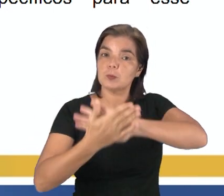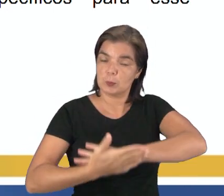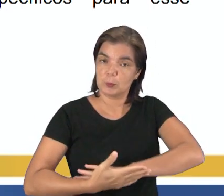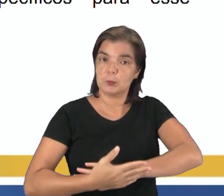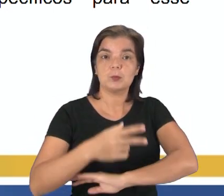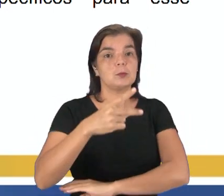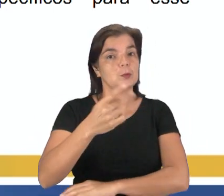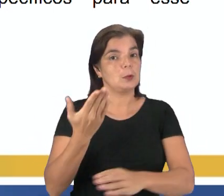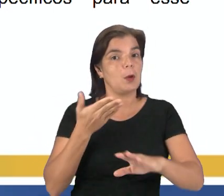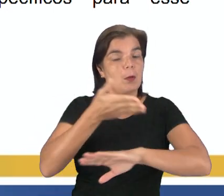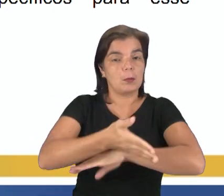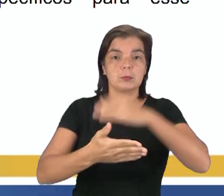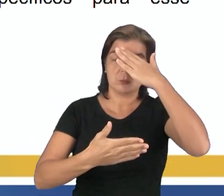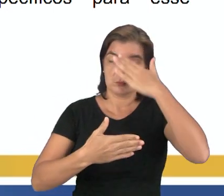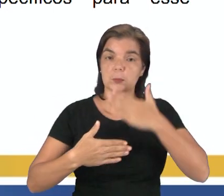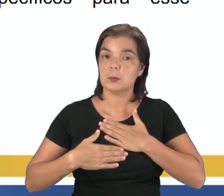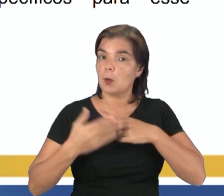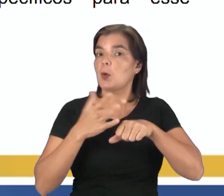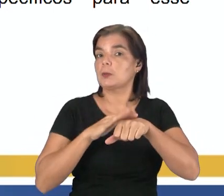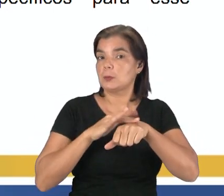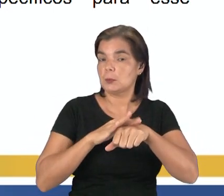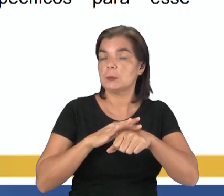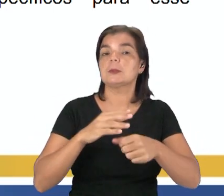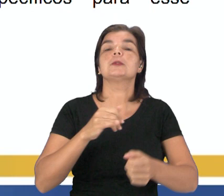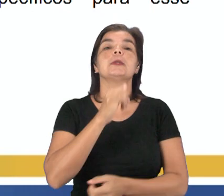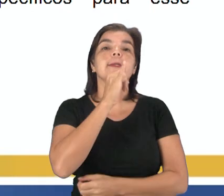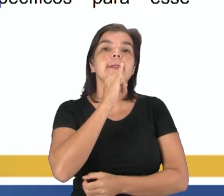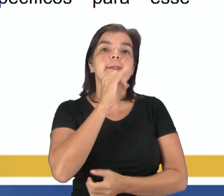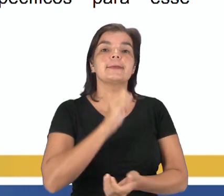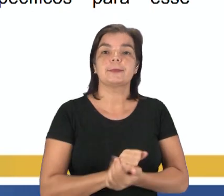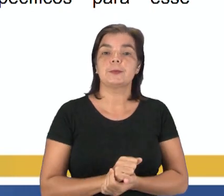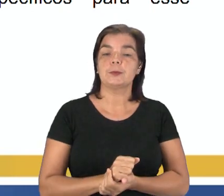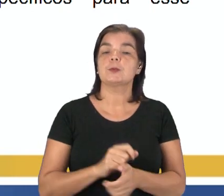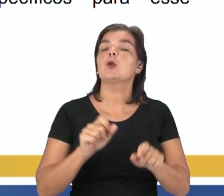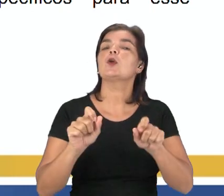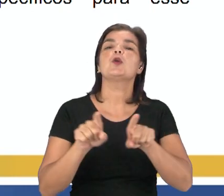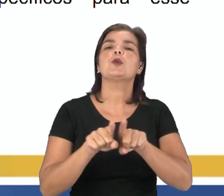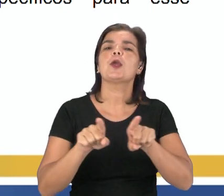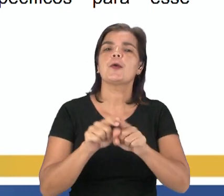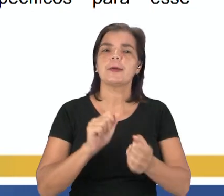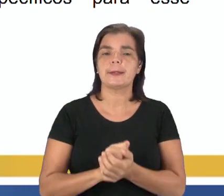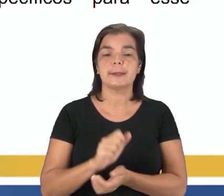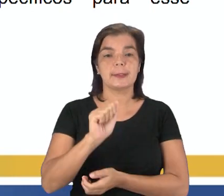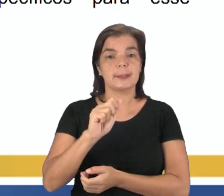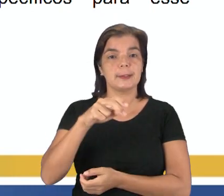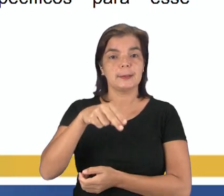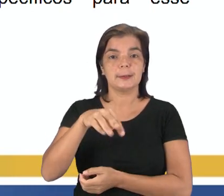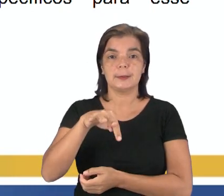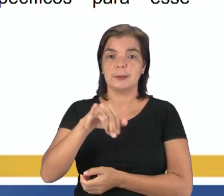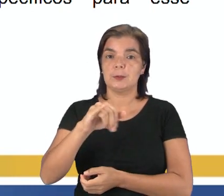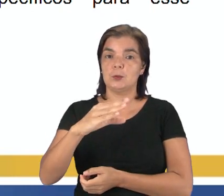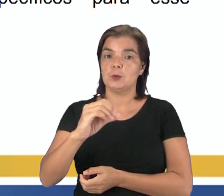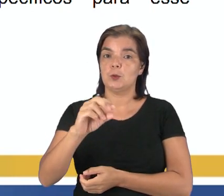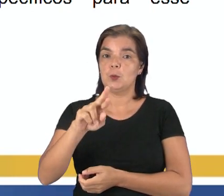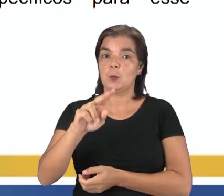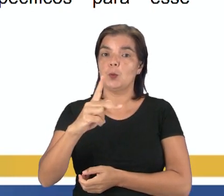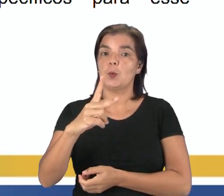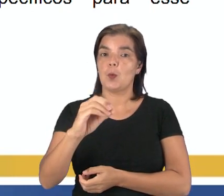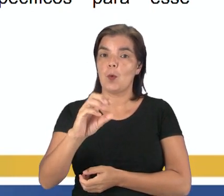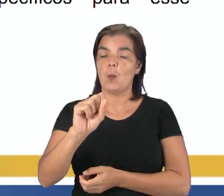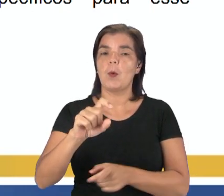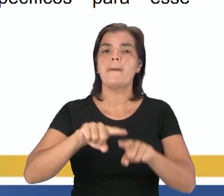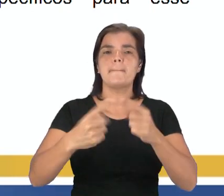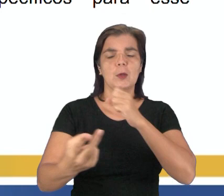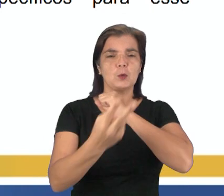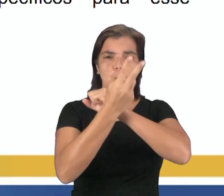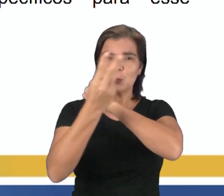agente patogênico. E aí, para isso, nós temos os nossos anticorpos. E os nossos anticorpos é como se fossem os nossos